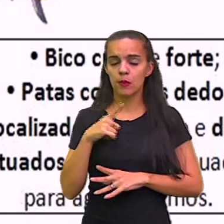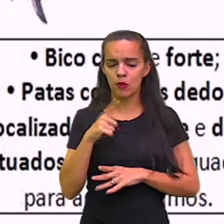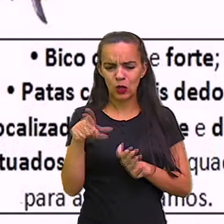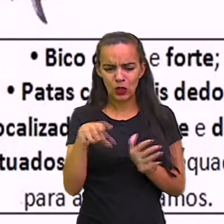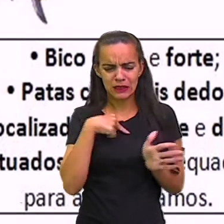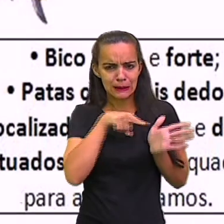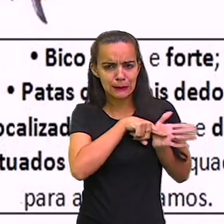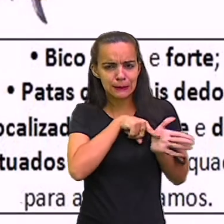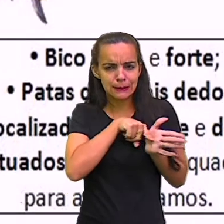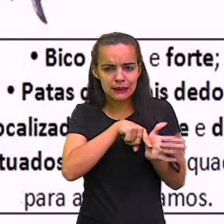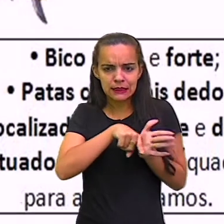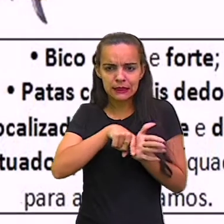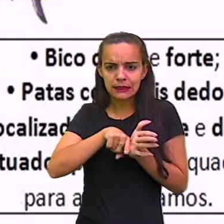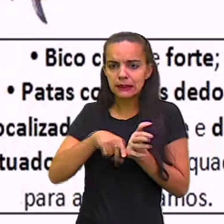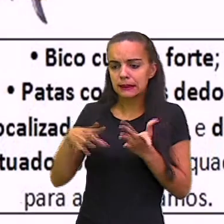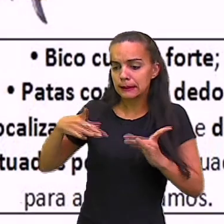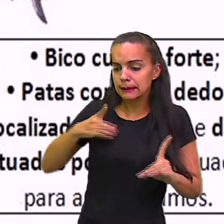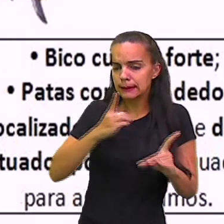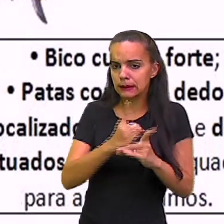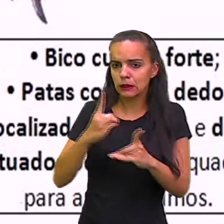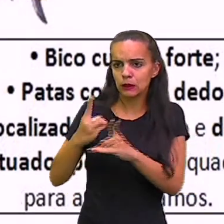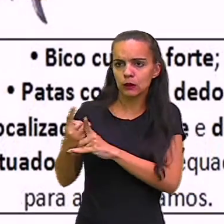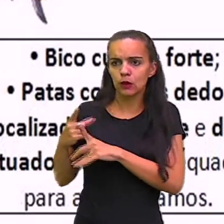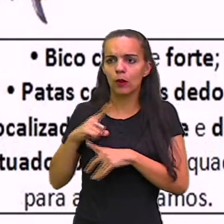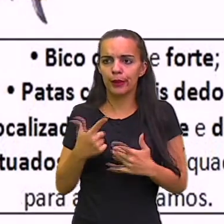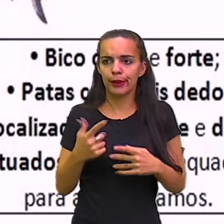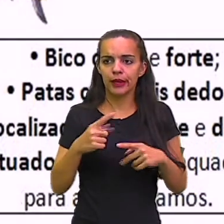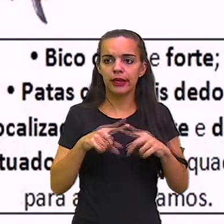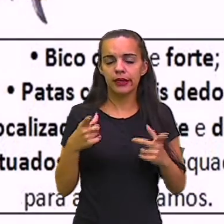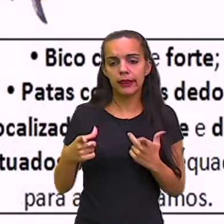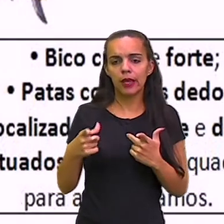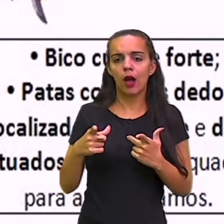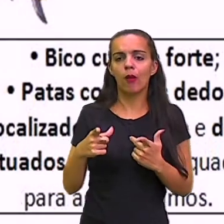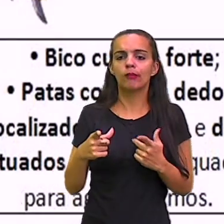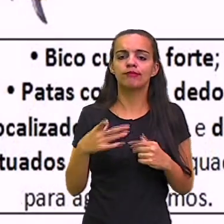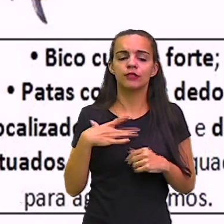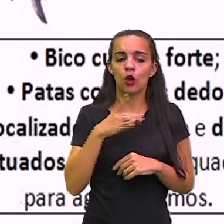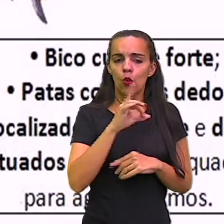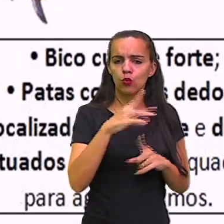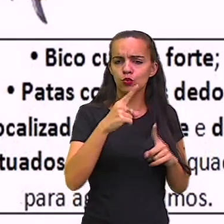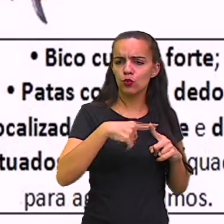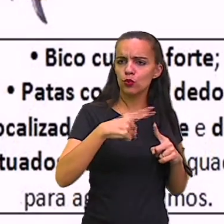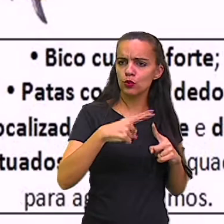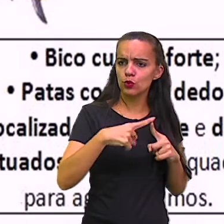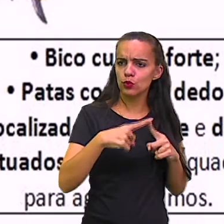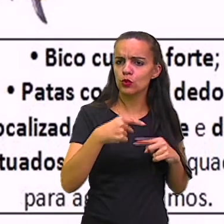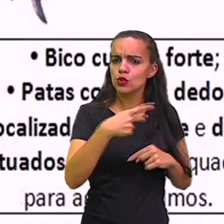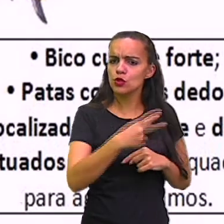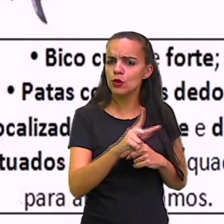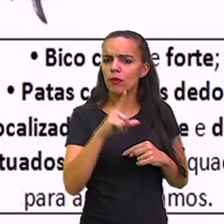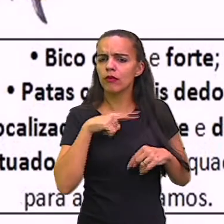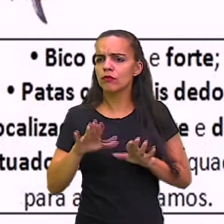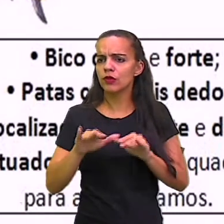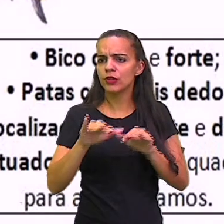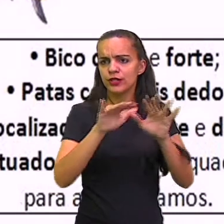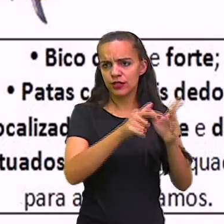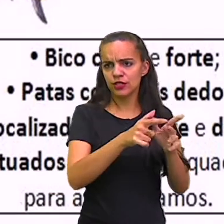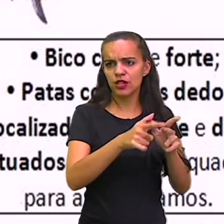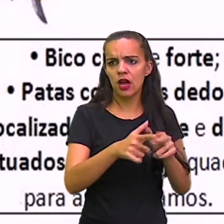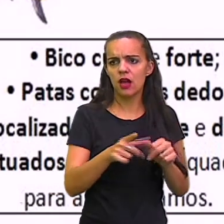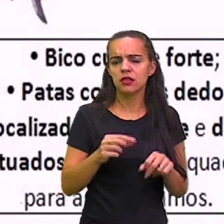90 e nenhuma população da espécie foi encontrada embora existam boatos de que a